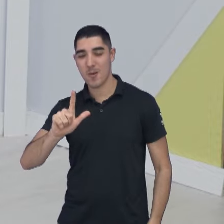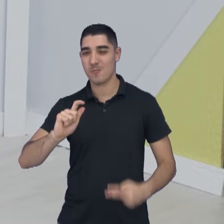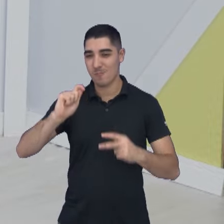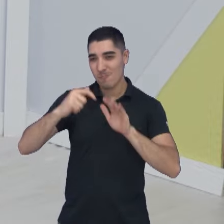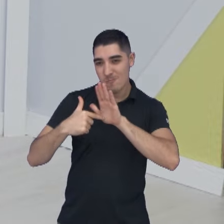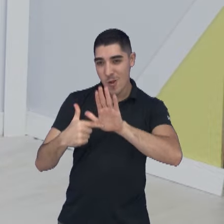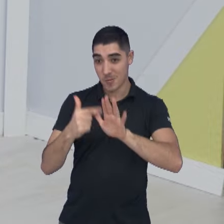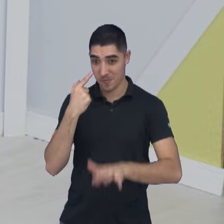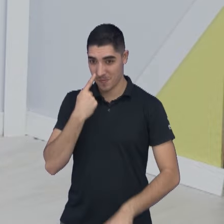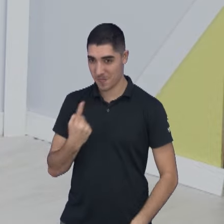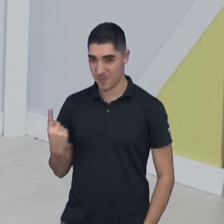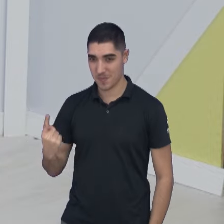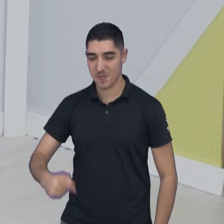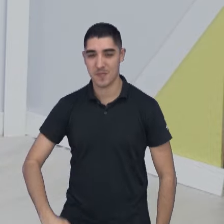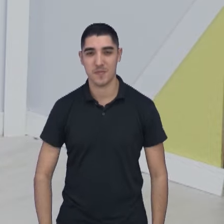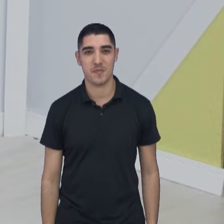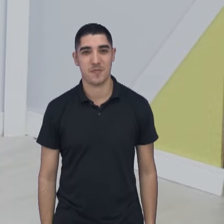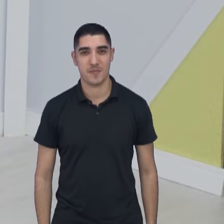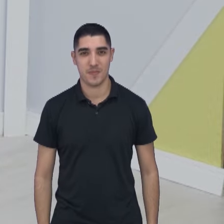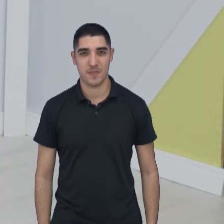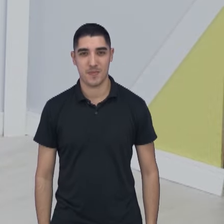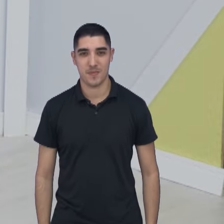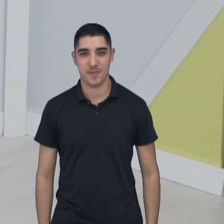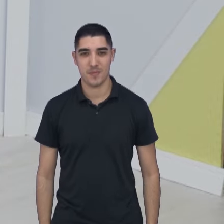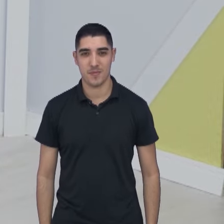Sobralzinho. Solta, Matheus!